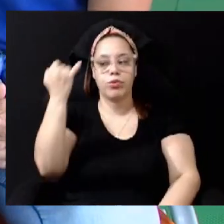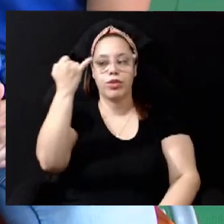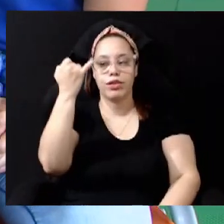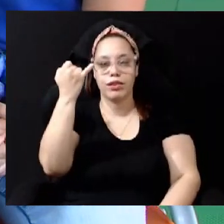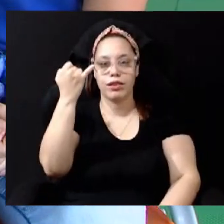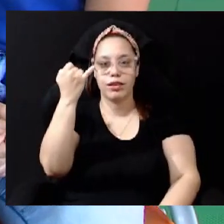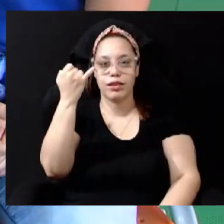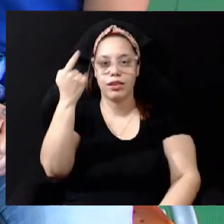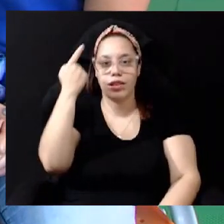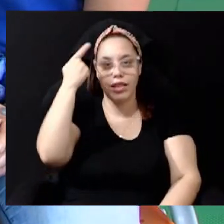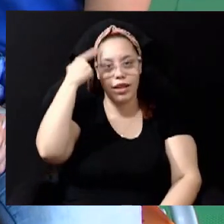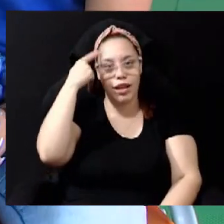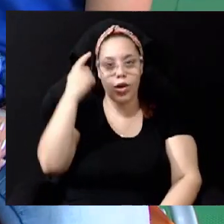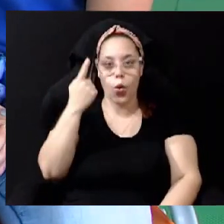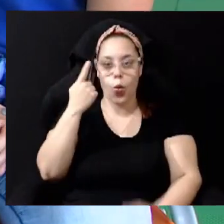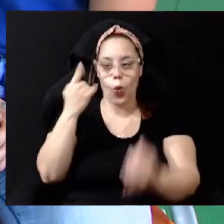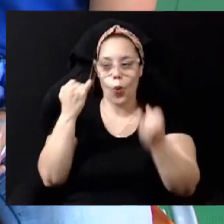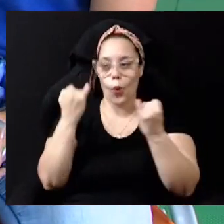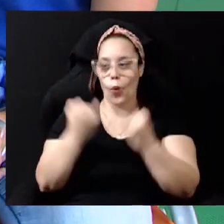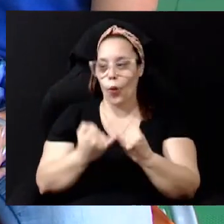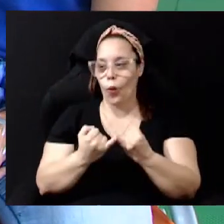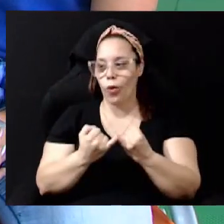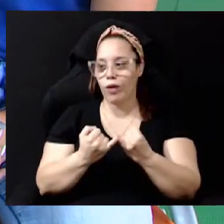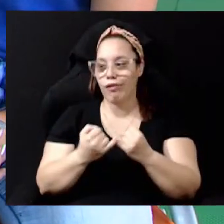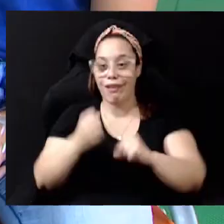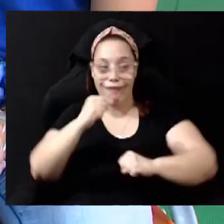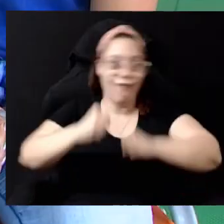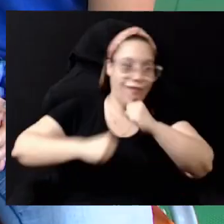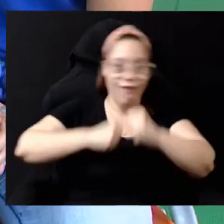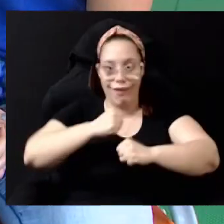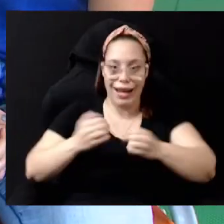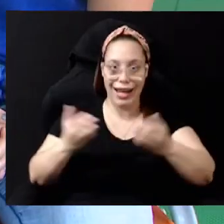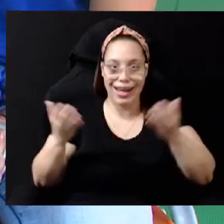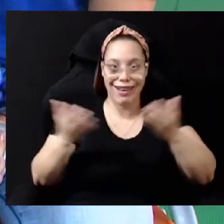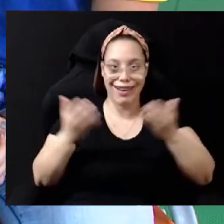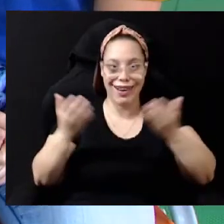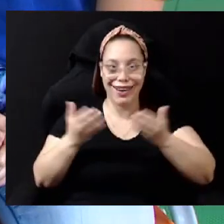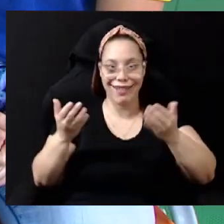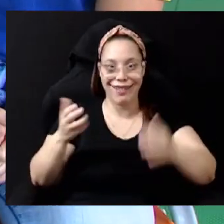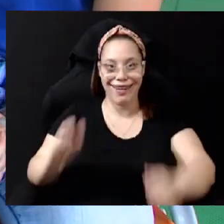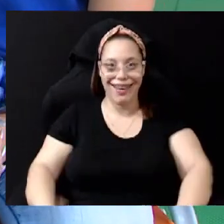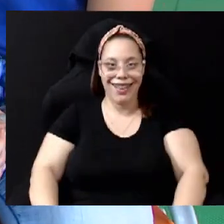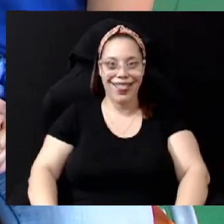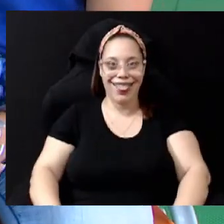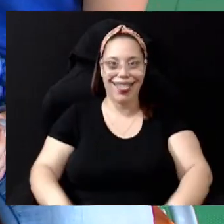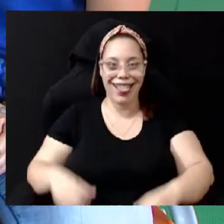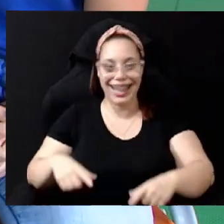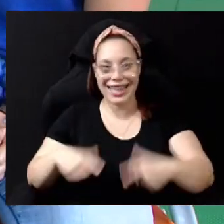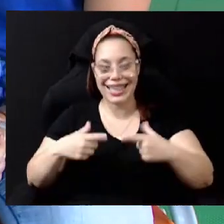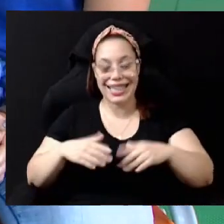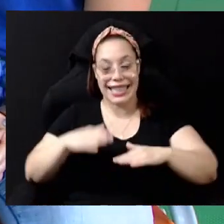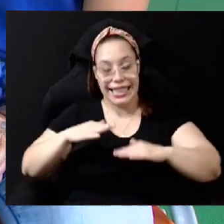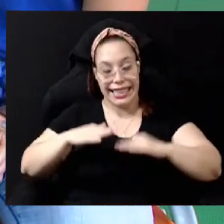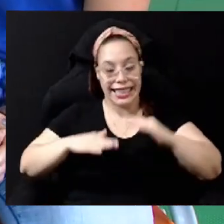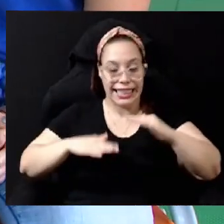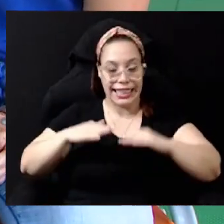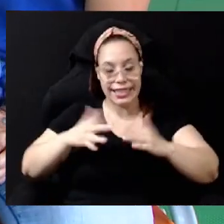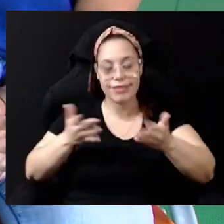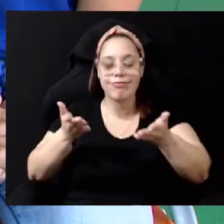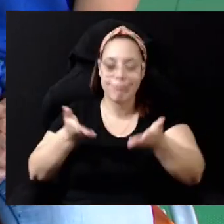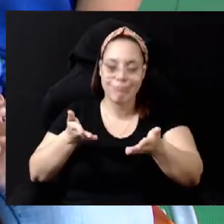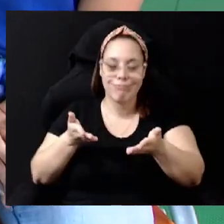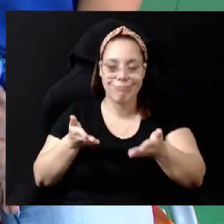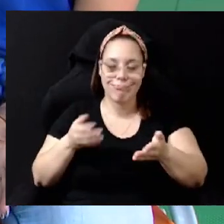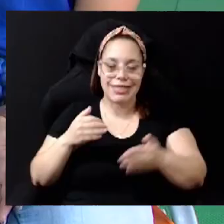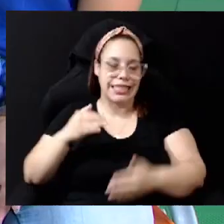certeza. importante. Não, eu pensava que eu era super magrinha, era um dos que mais corria, agora... Agora eu tô lutando contra a balança, né?